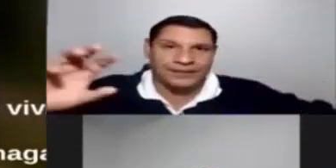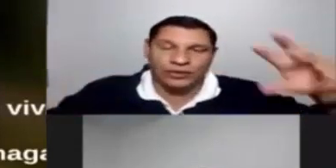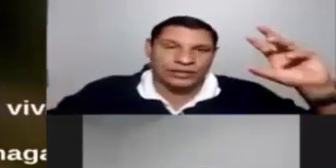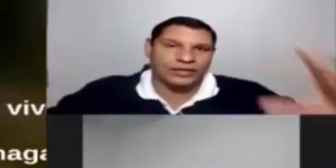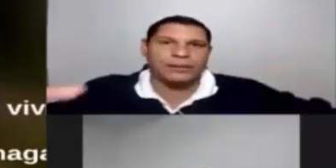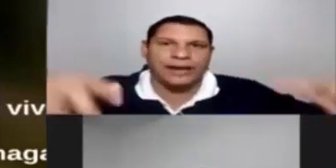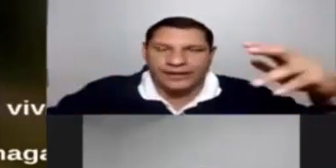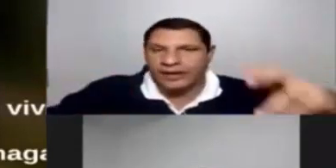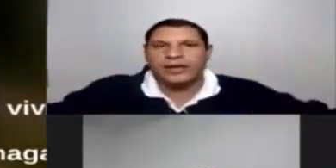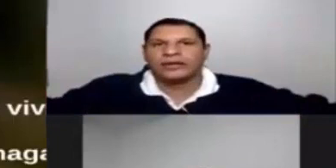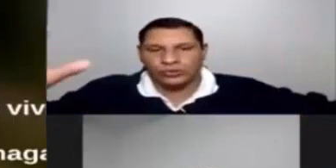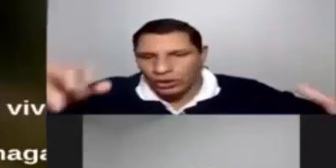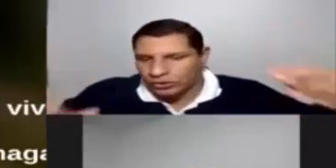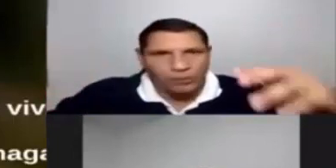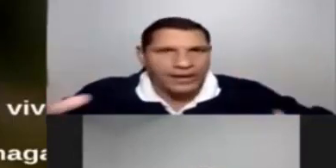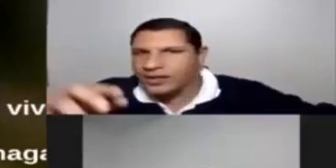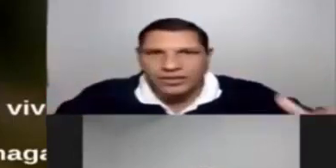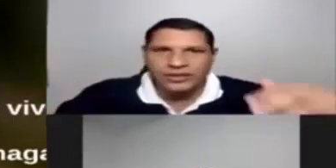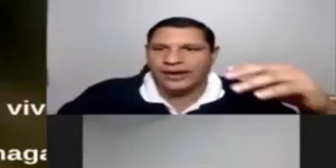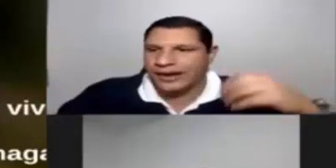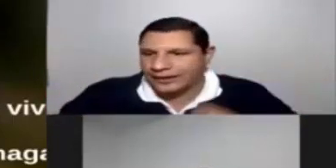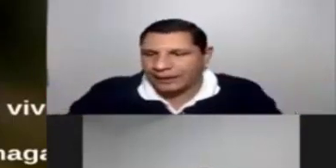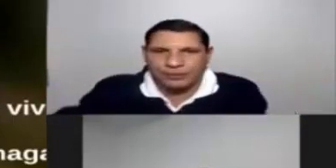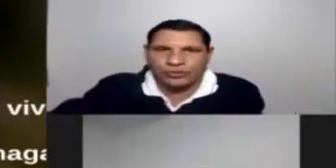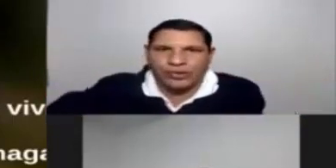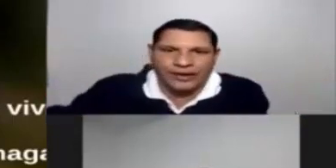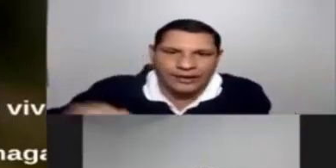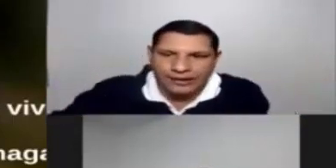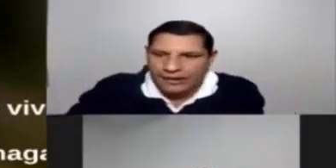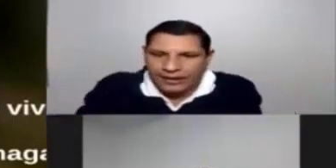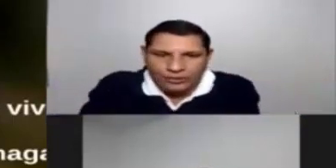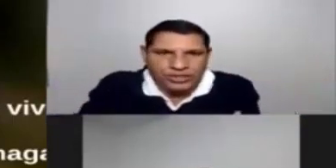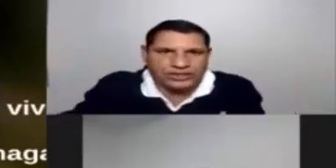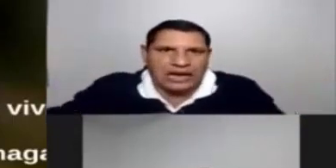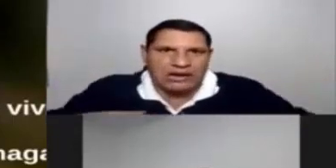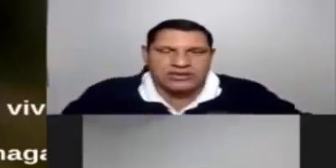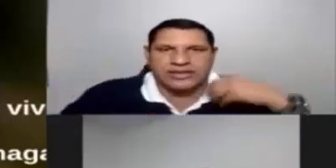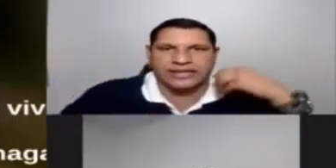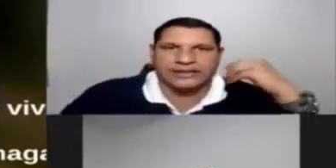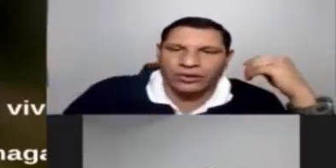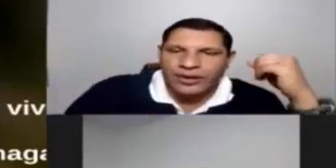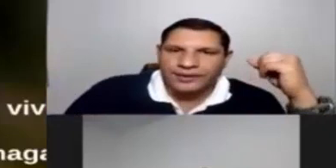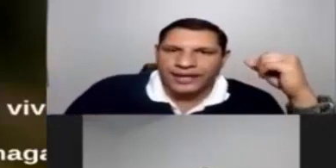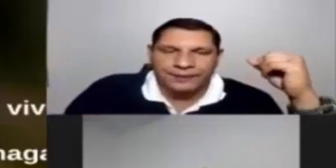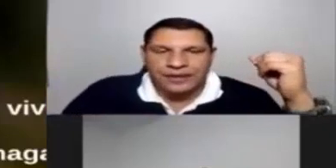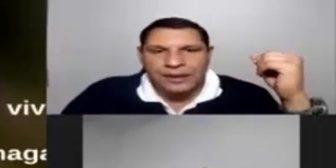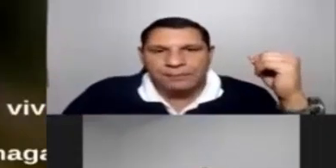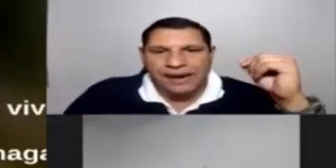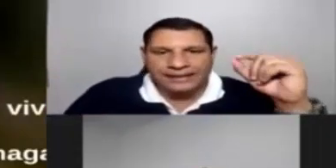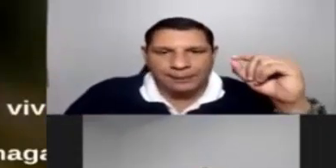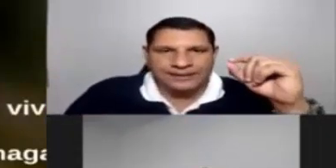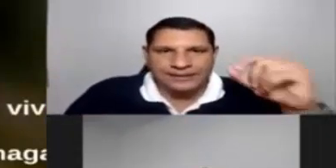fica o tempo inteiro querendo relembrar, né? Totalmente, né? Aquela pessoa nostálgica e tal, né?